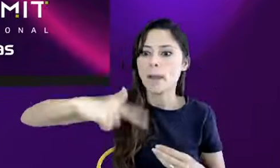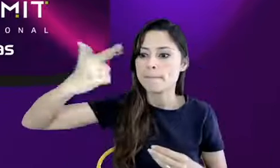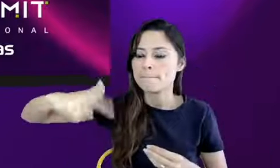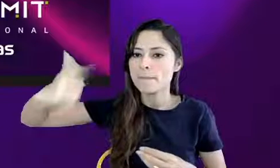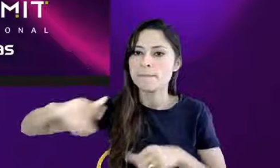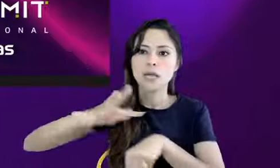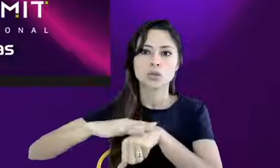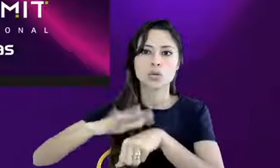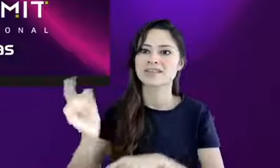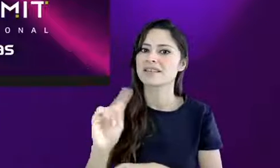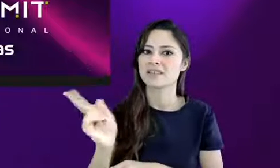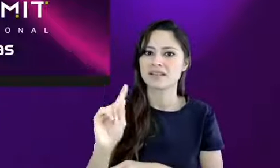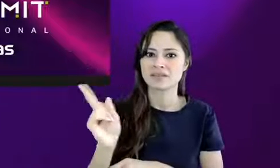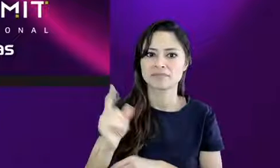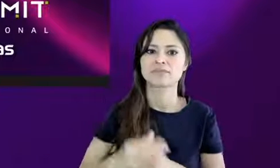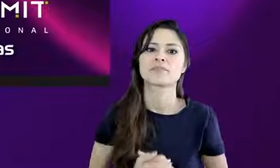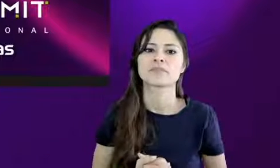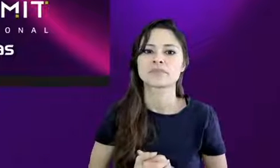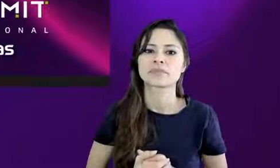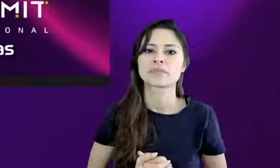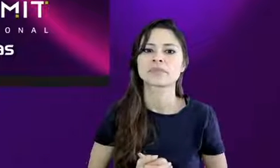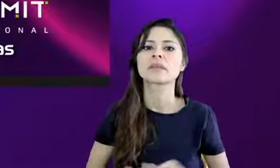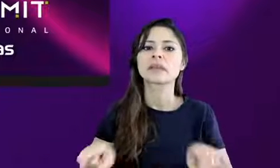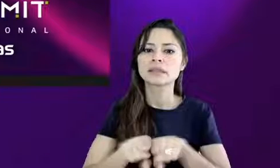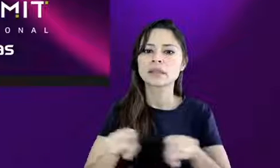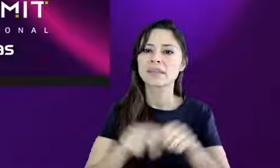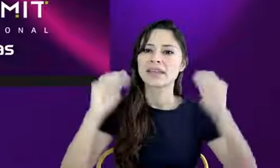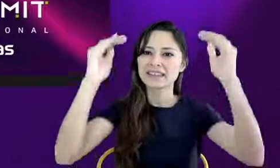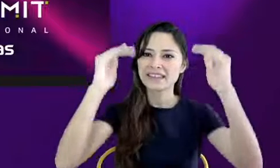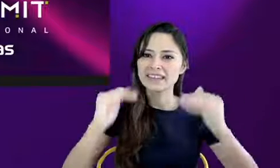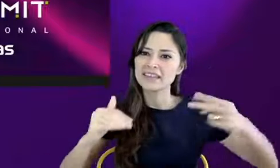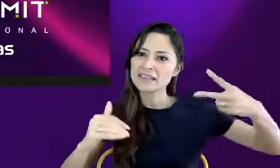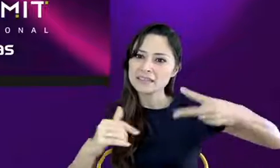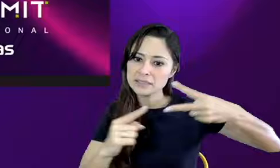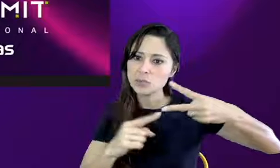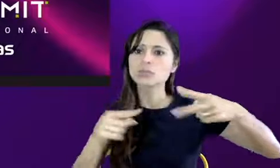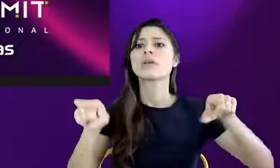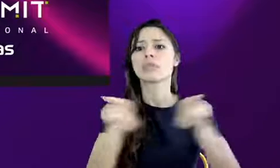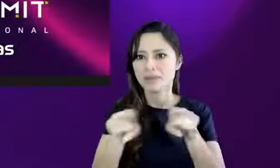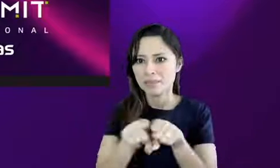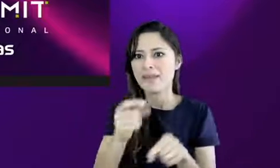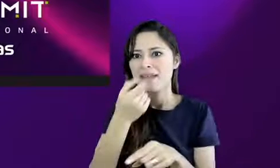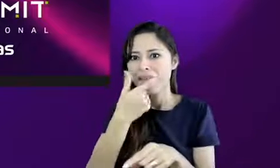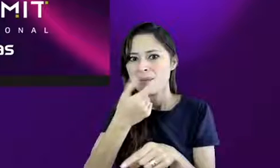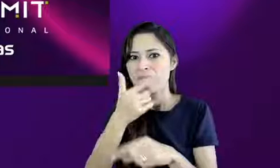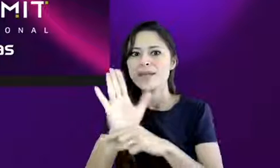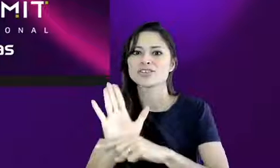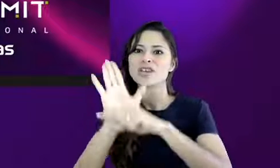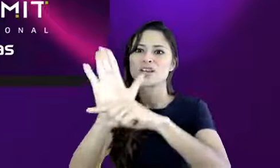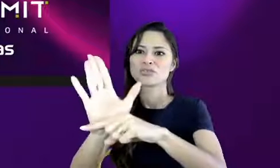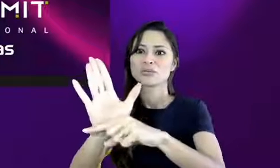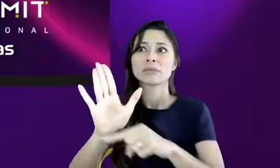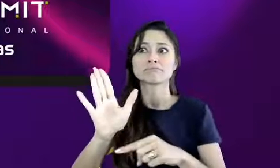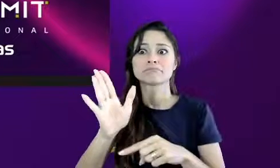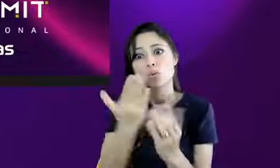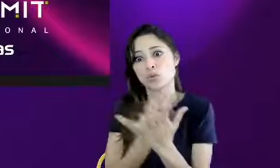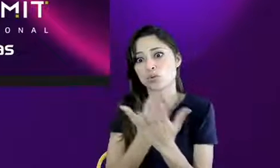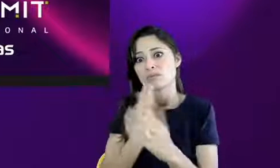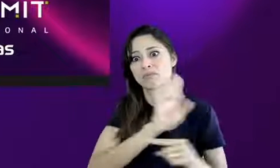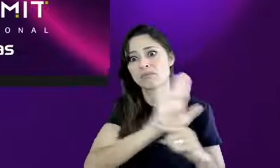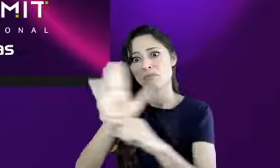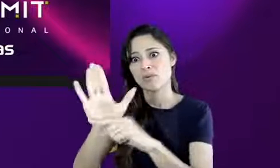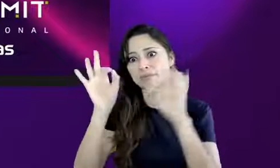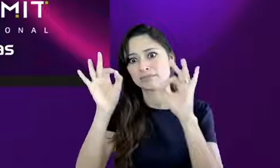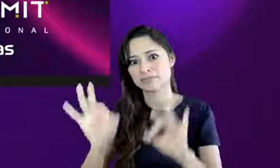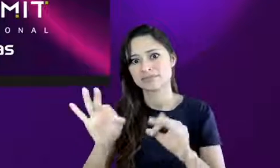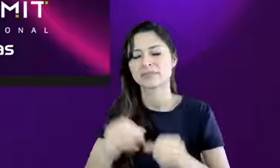vem no segundo grau de importância em relação aos dados que nós temos de literatura, e o vedolizumab e o ustekinumab têm